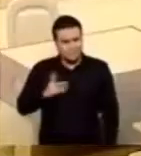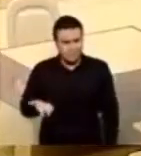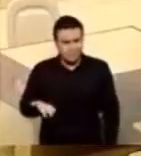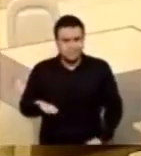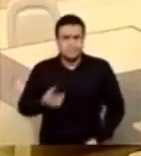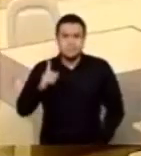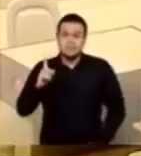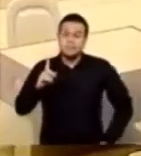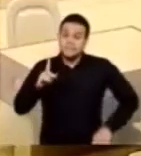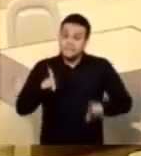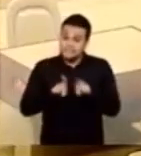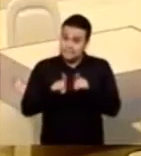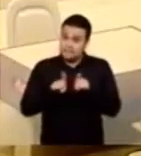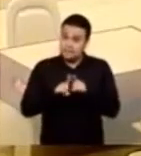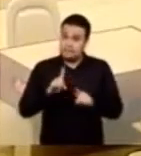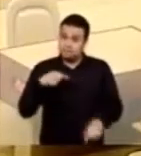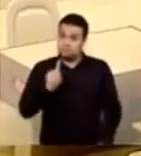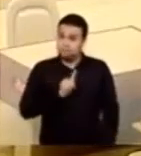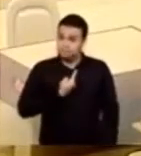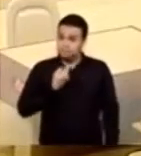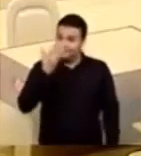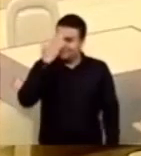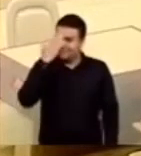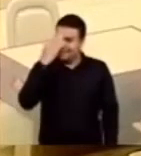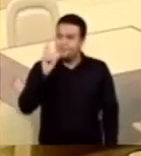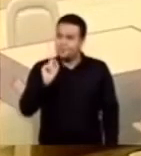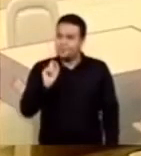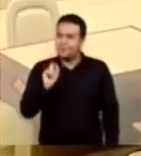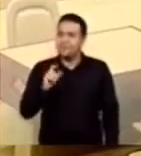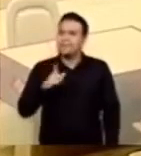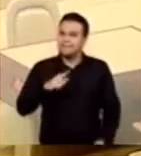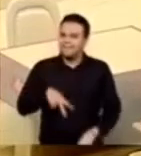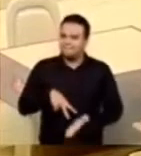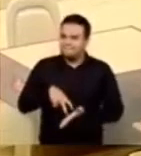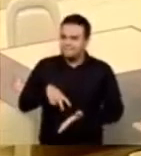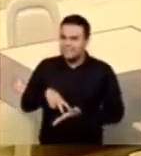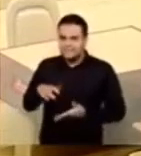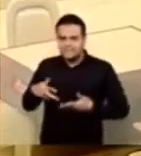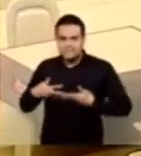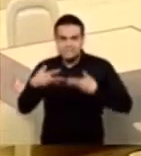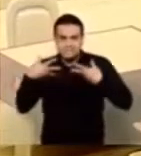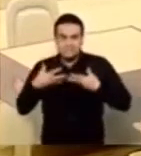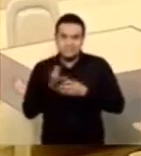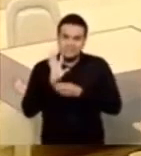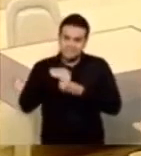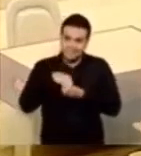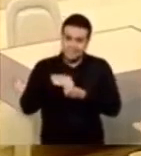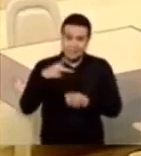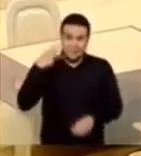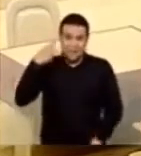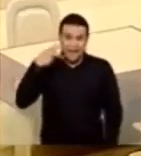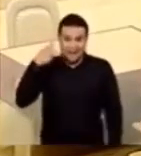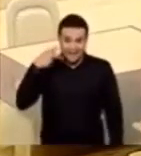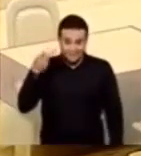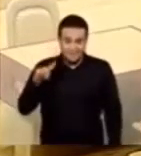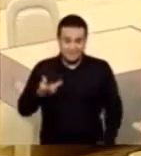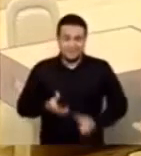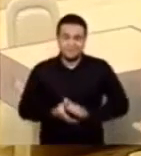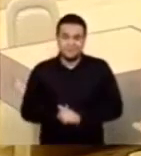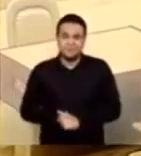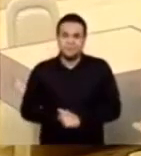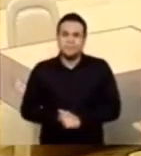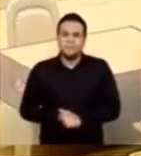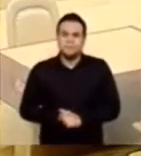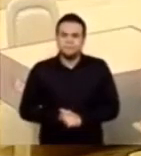nós também sabemos hoje, presidente, que há uma animosidade no parlamento em relação